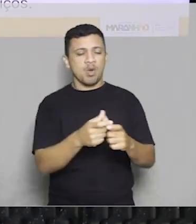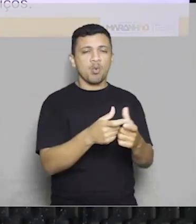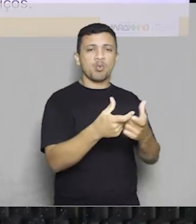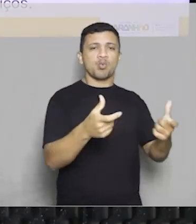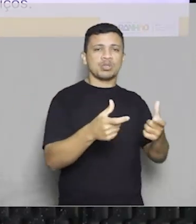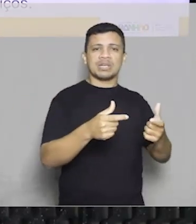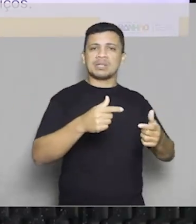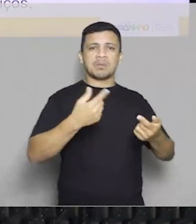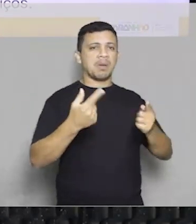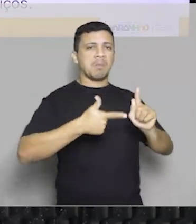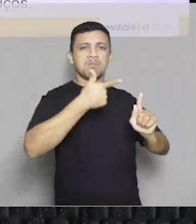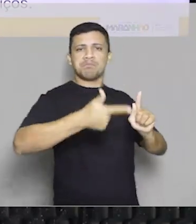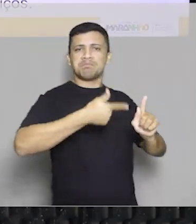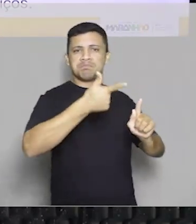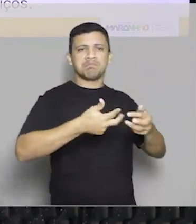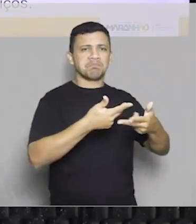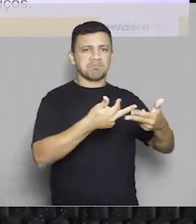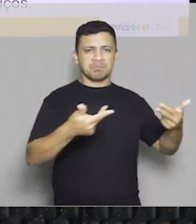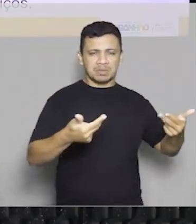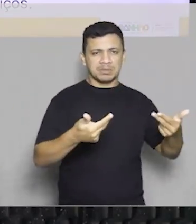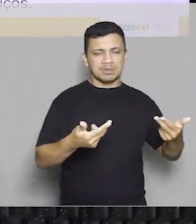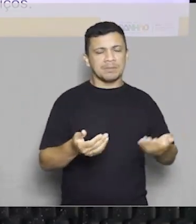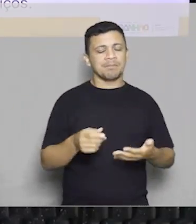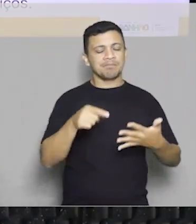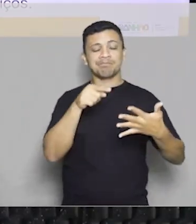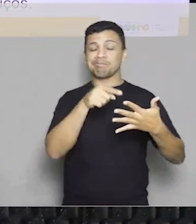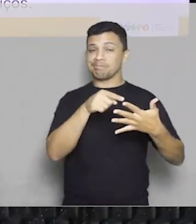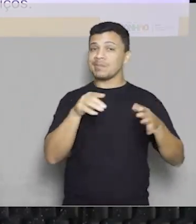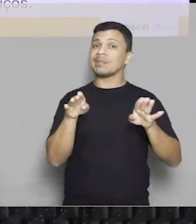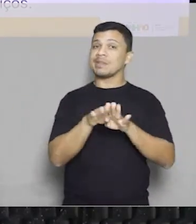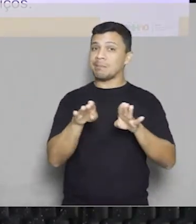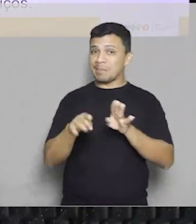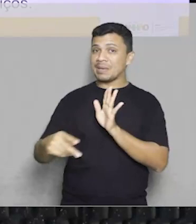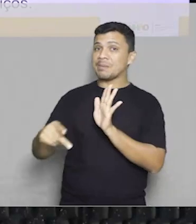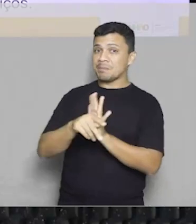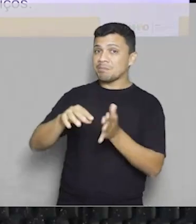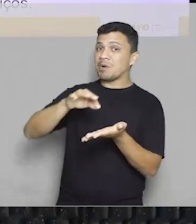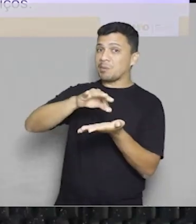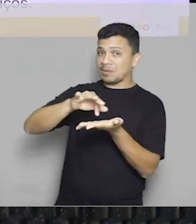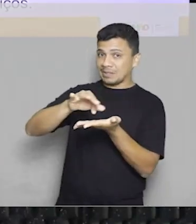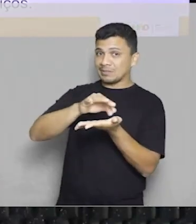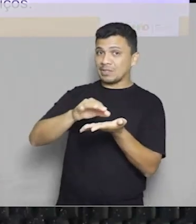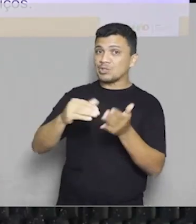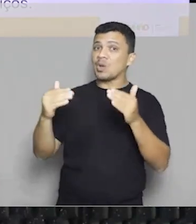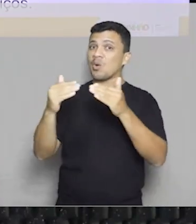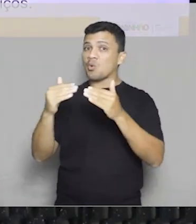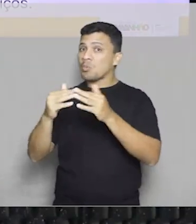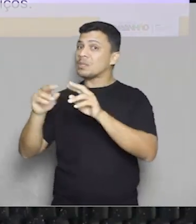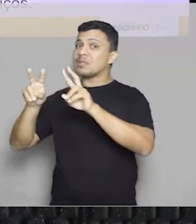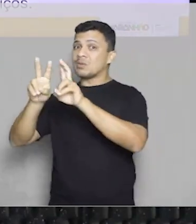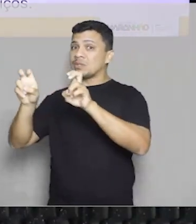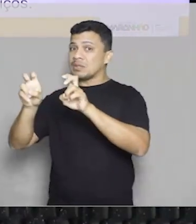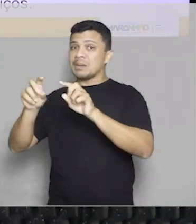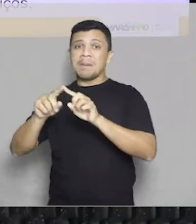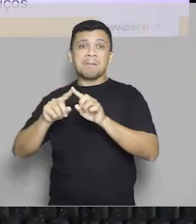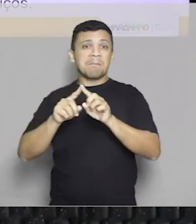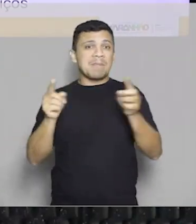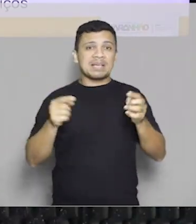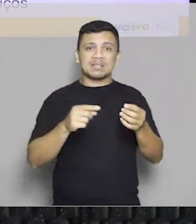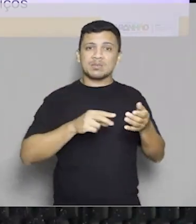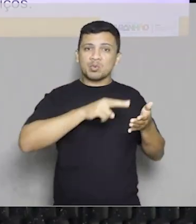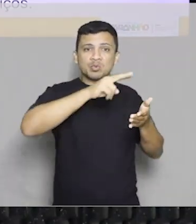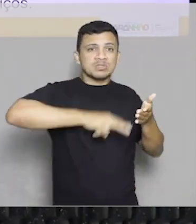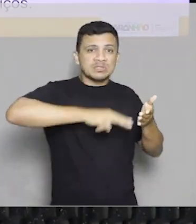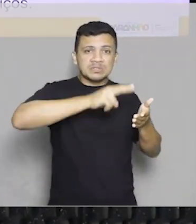serviços. Também faz parte do capitalismo, também está de acordo com o tema, mas não está de acordo com o que foi lido nos